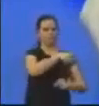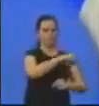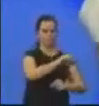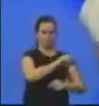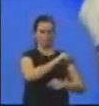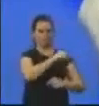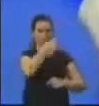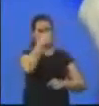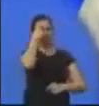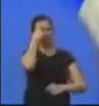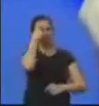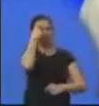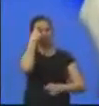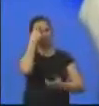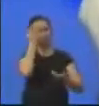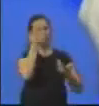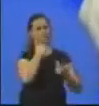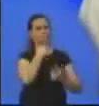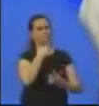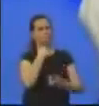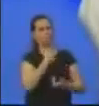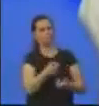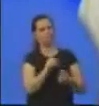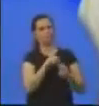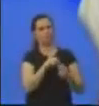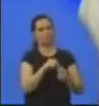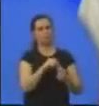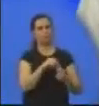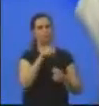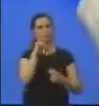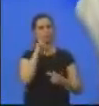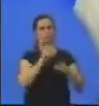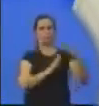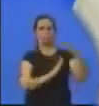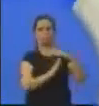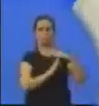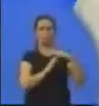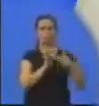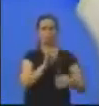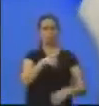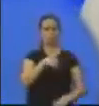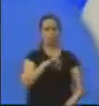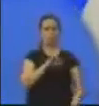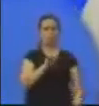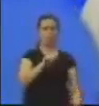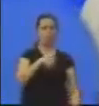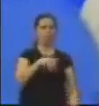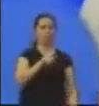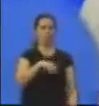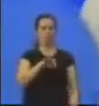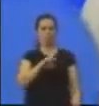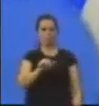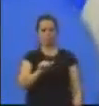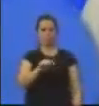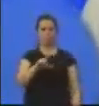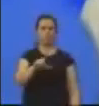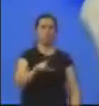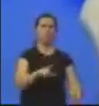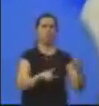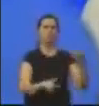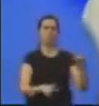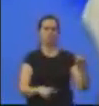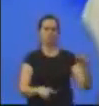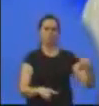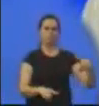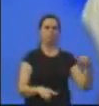gente fica pensando, será que não dá para usar o limite fundamental? Bom, para o limite fundamental, eu teria que ter seno de 4x